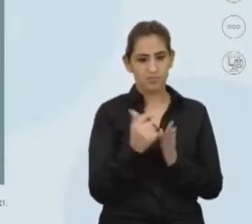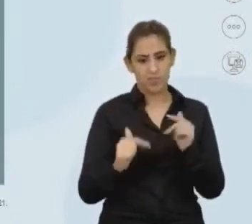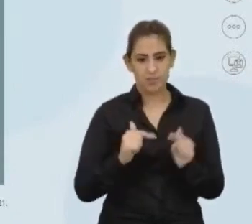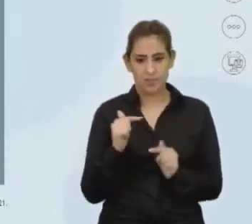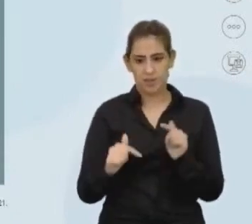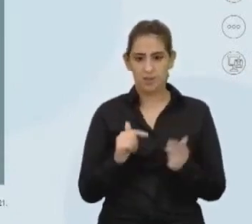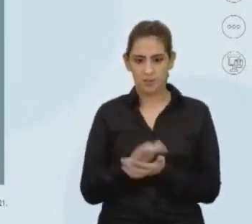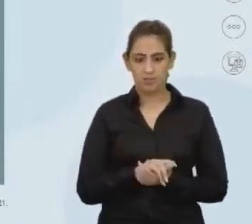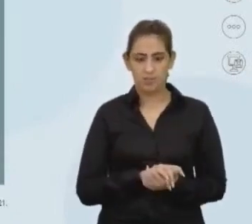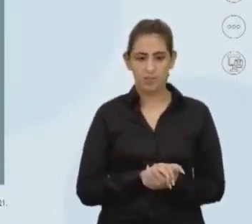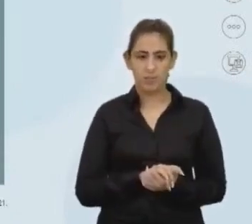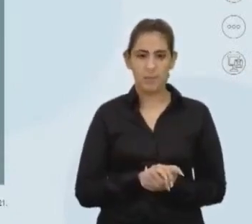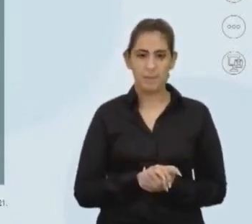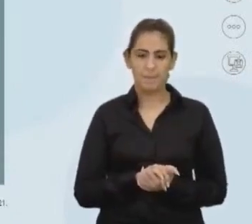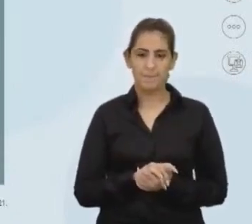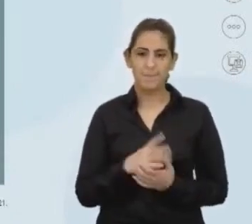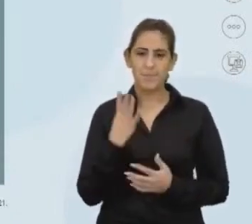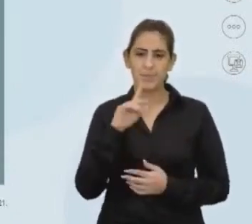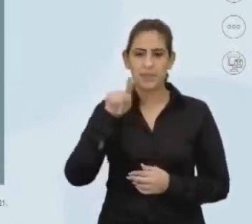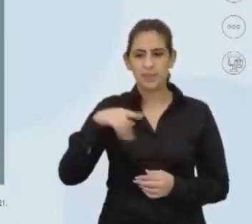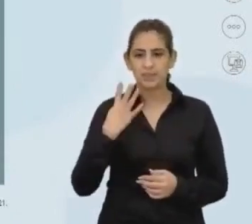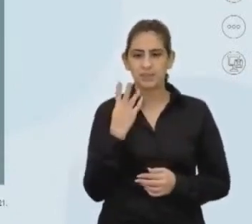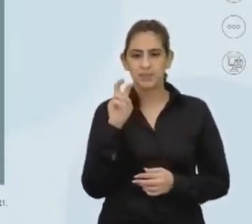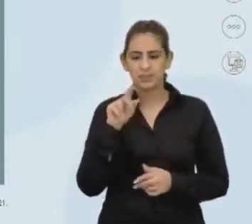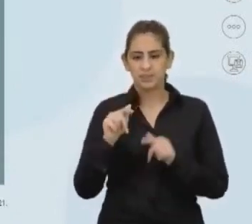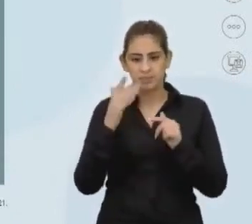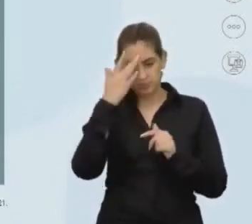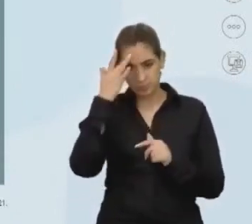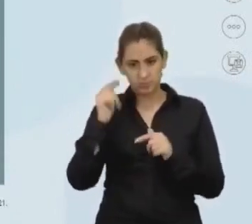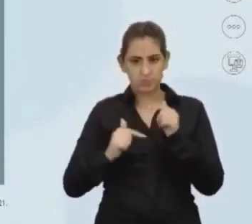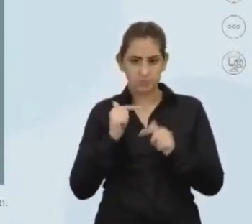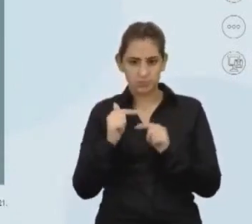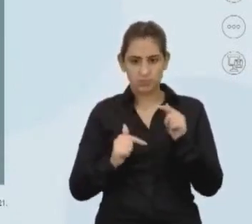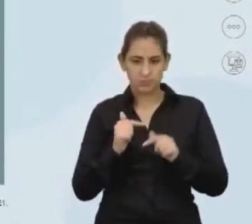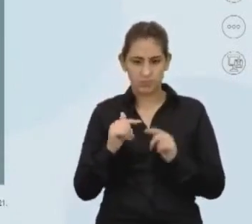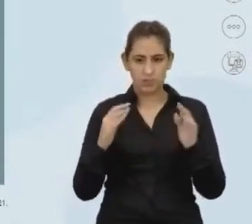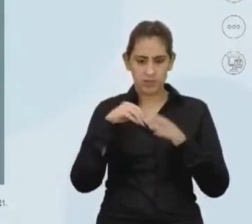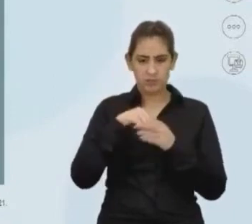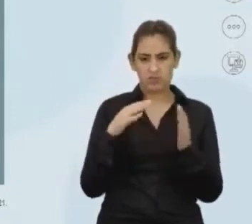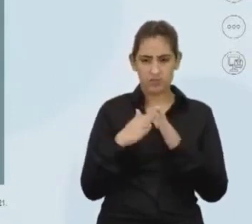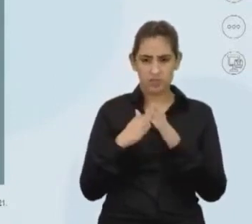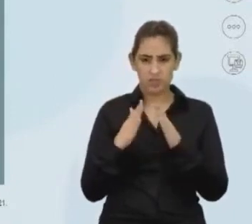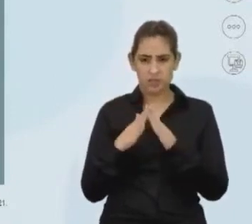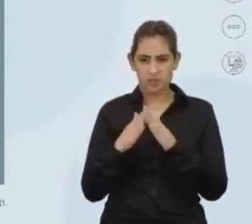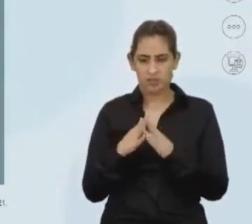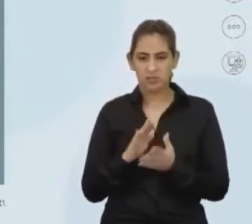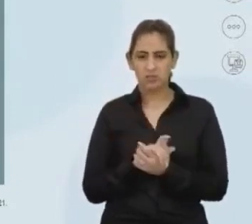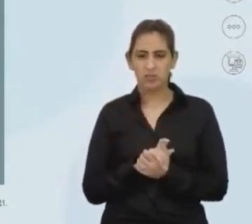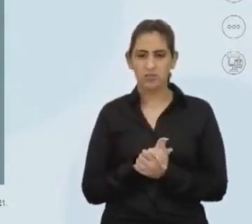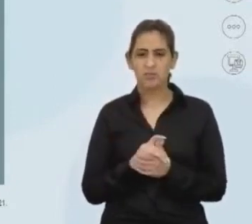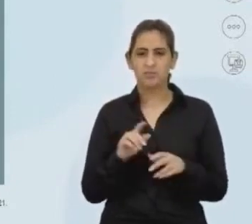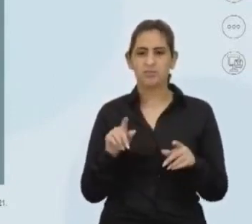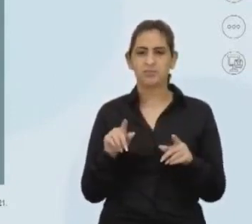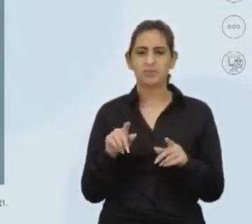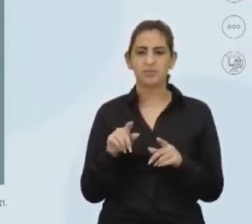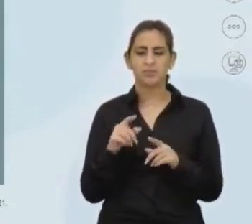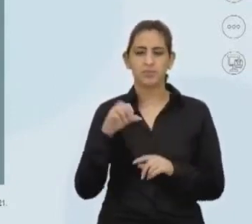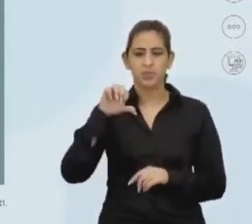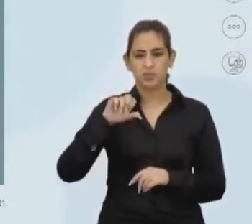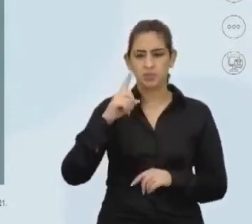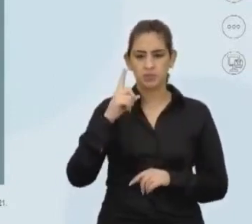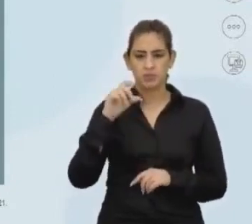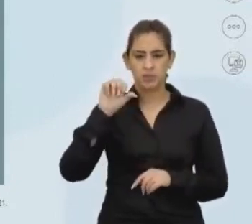registro em carteira 4,45 milhões trabalhador doméstico sem carteira 919.000 empregador